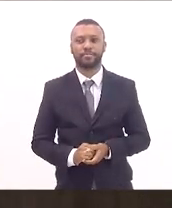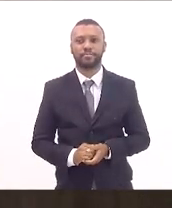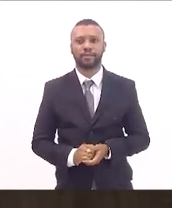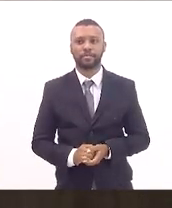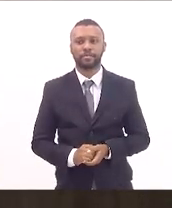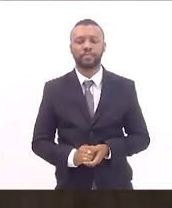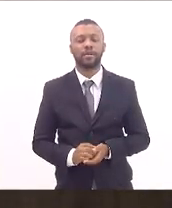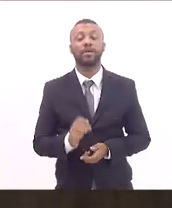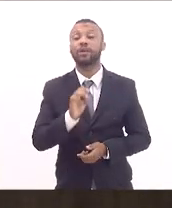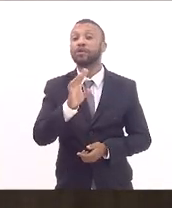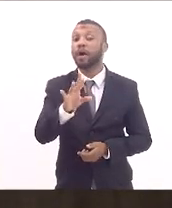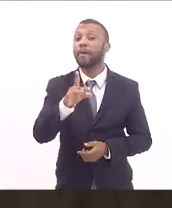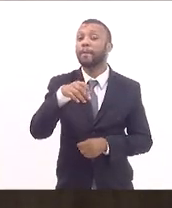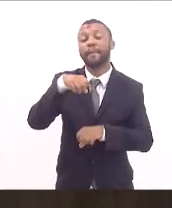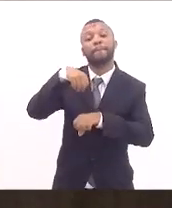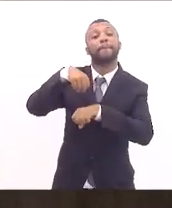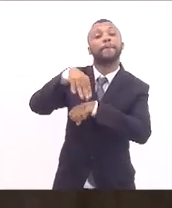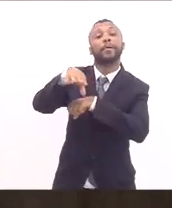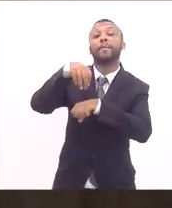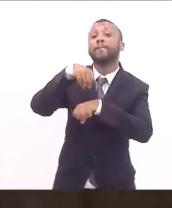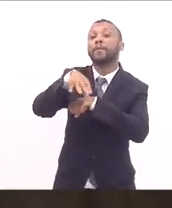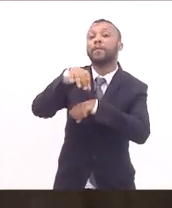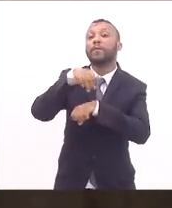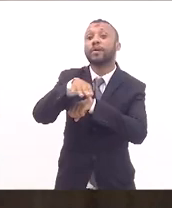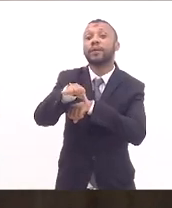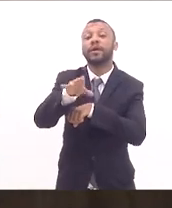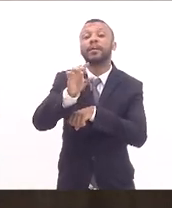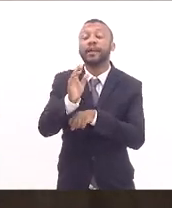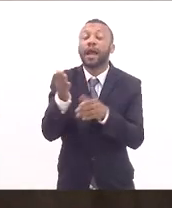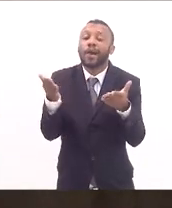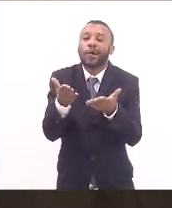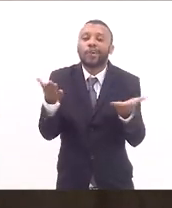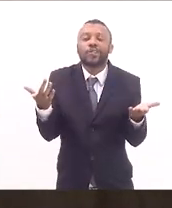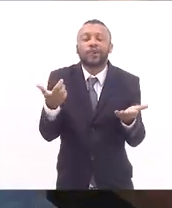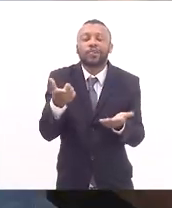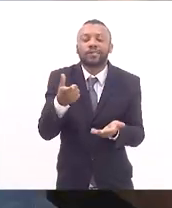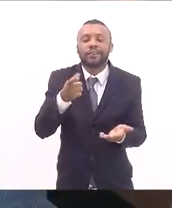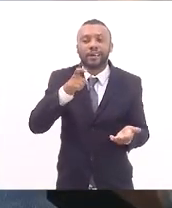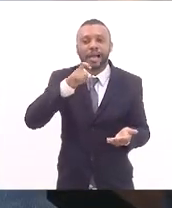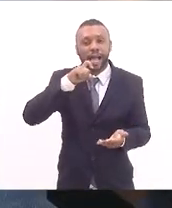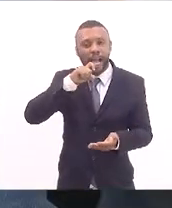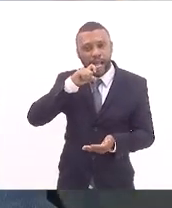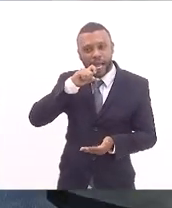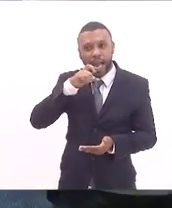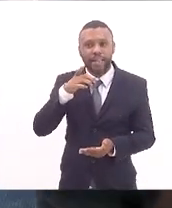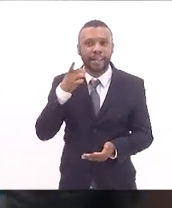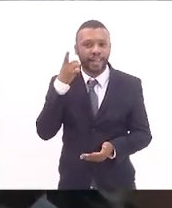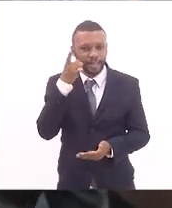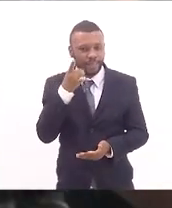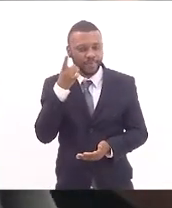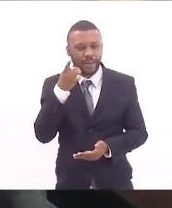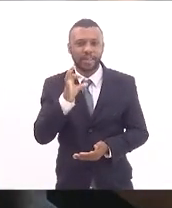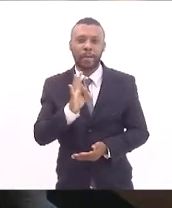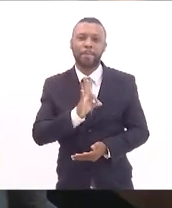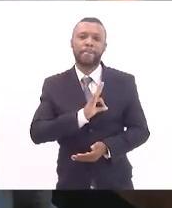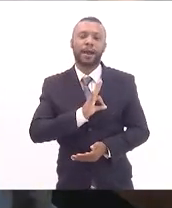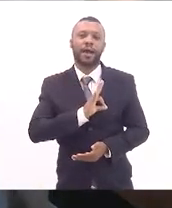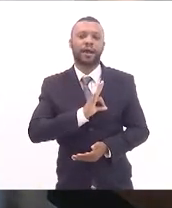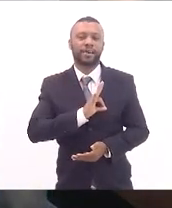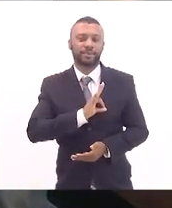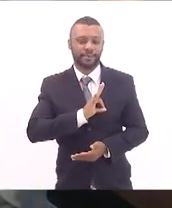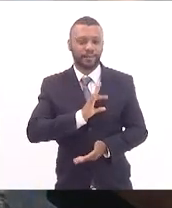é só pressionar lá é que eu tô com inveja da deputada Martha